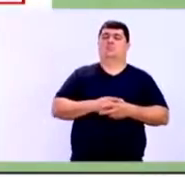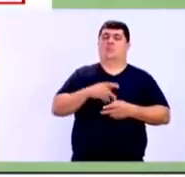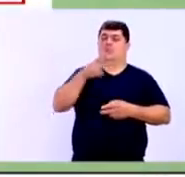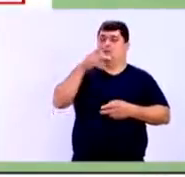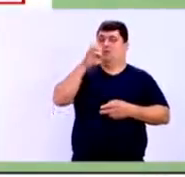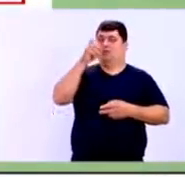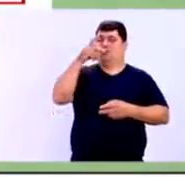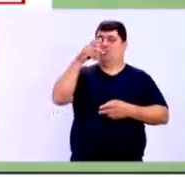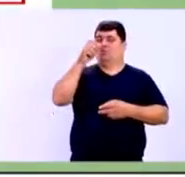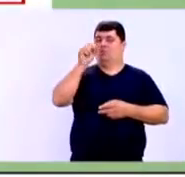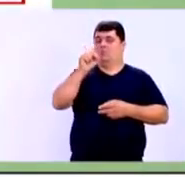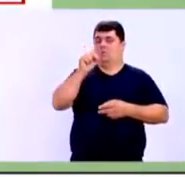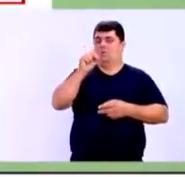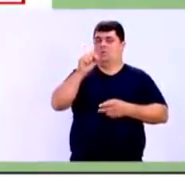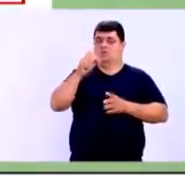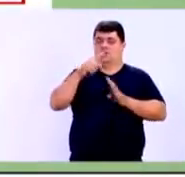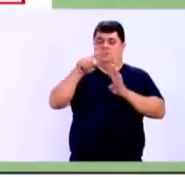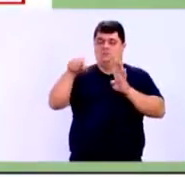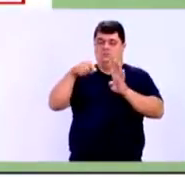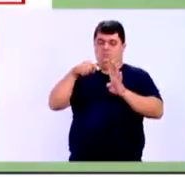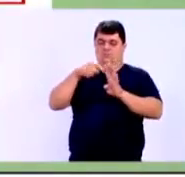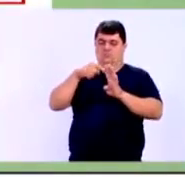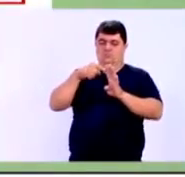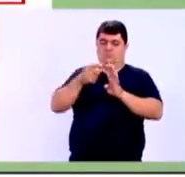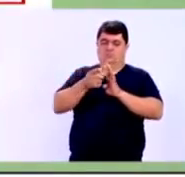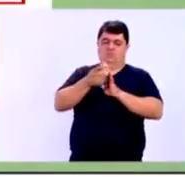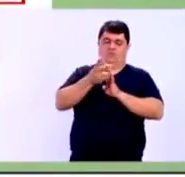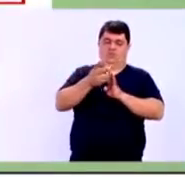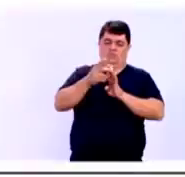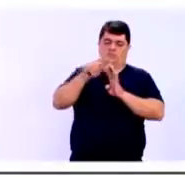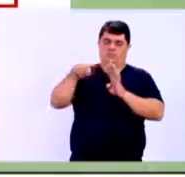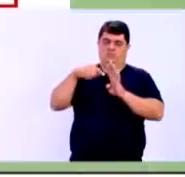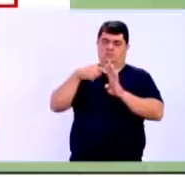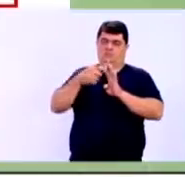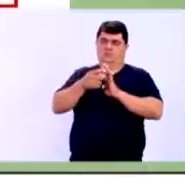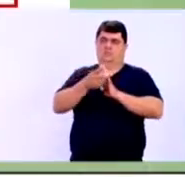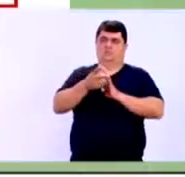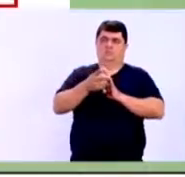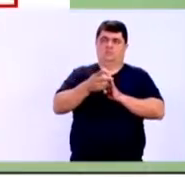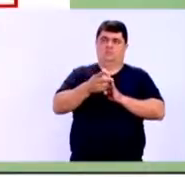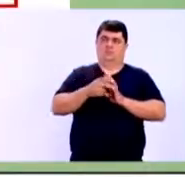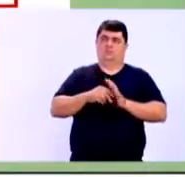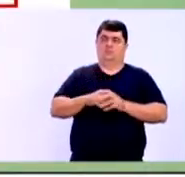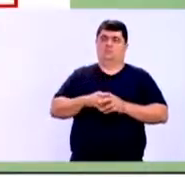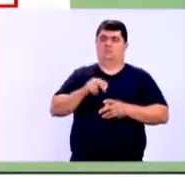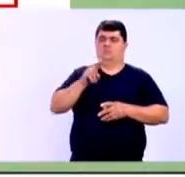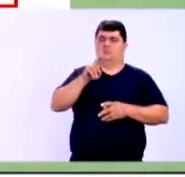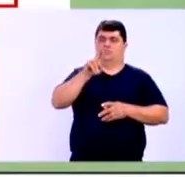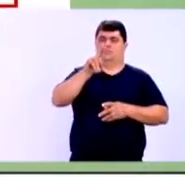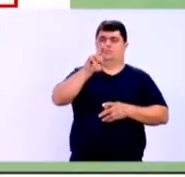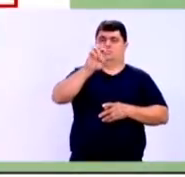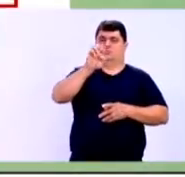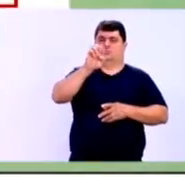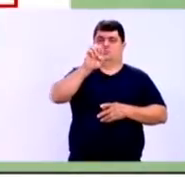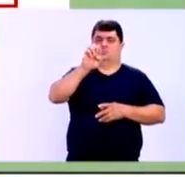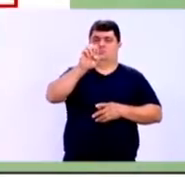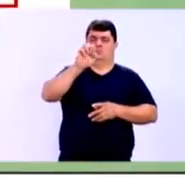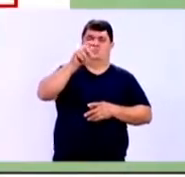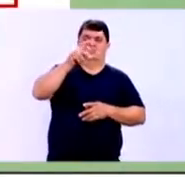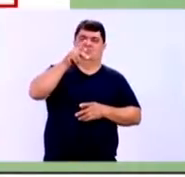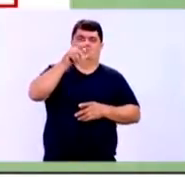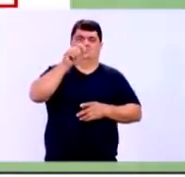PEPs, primeiro que entra, primeiro que sai, né? E que através dessa